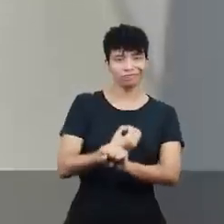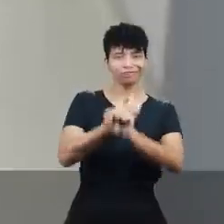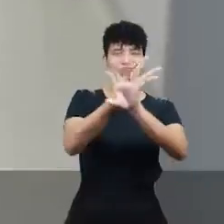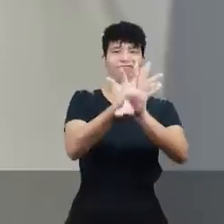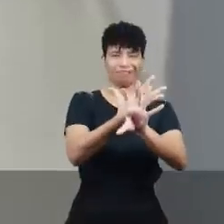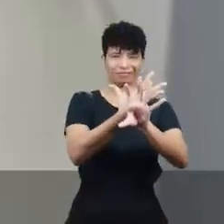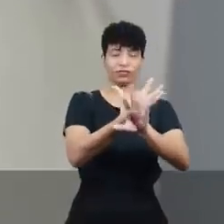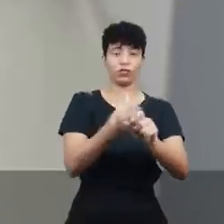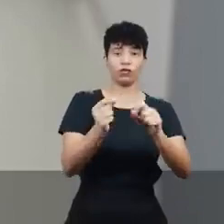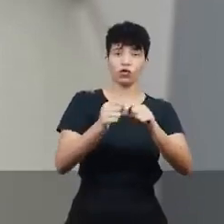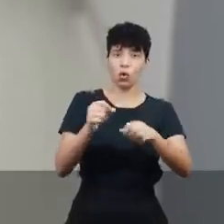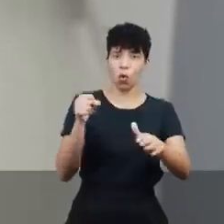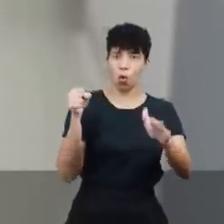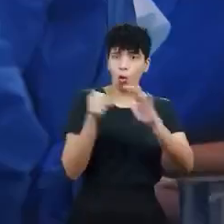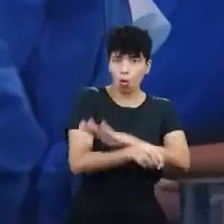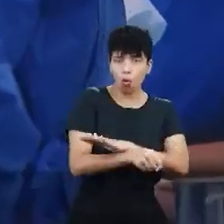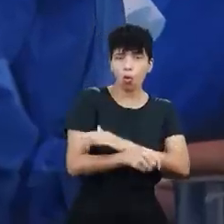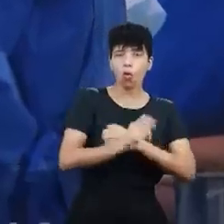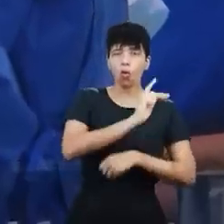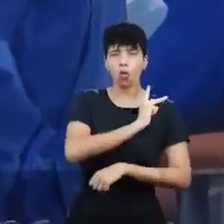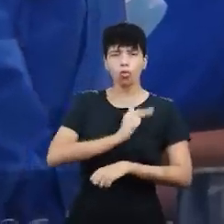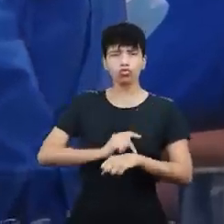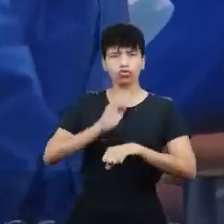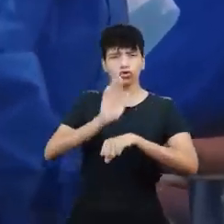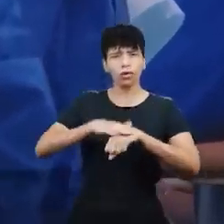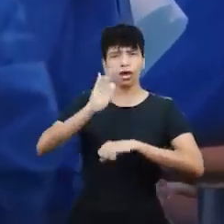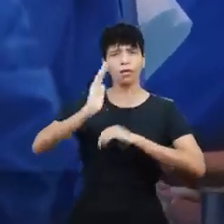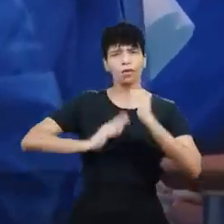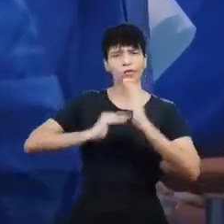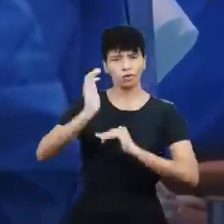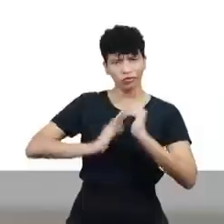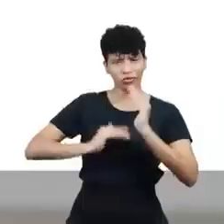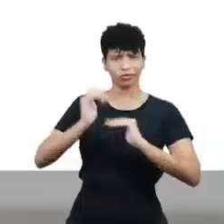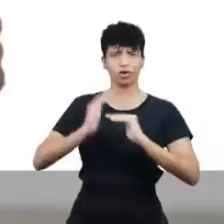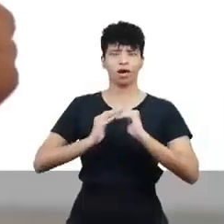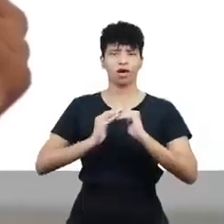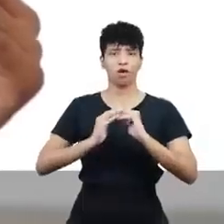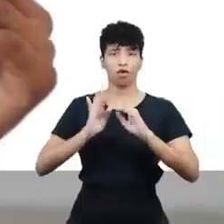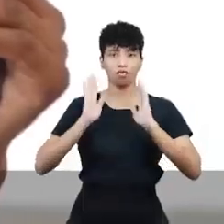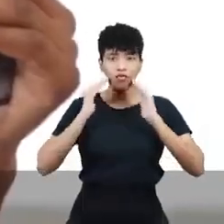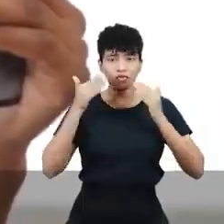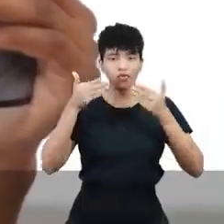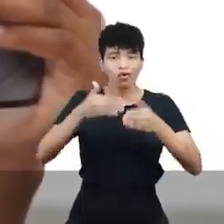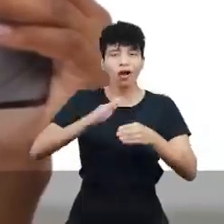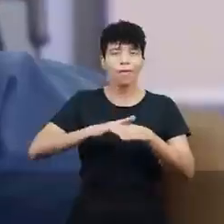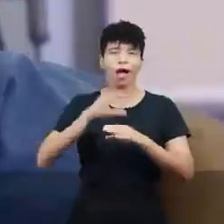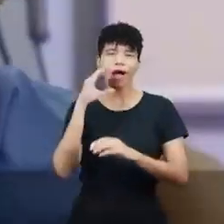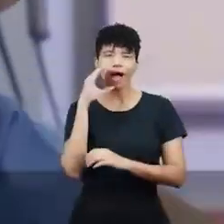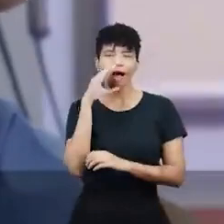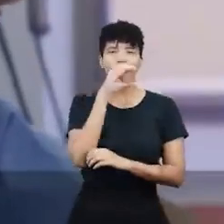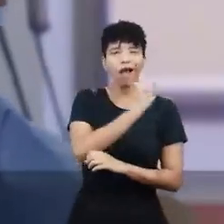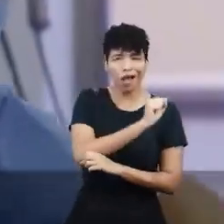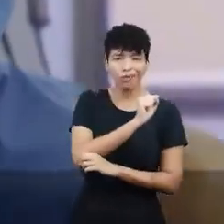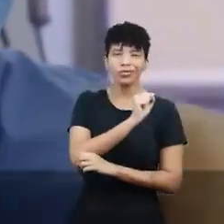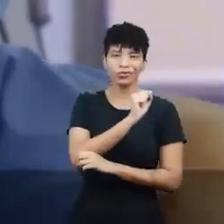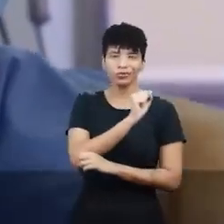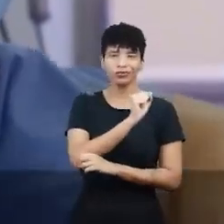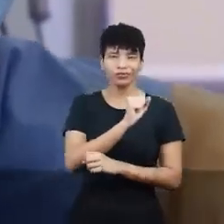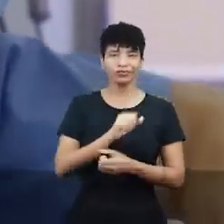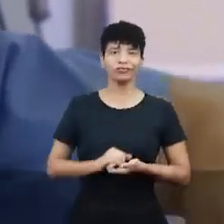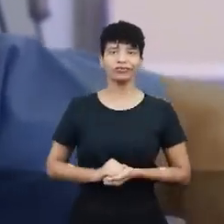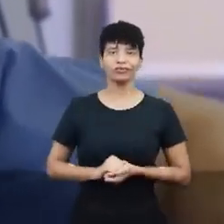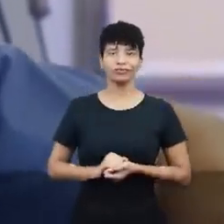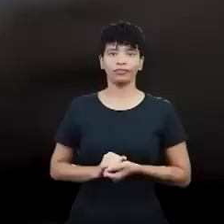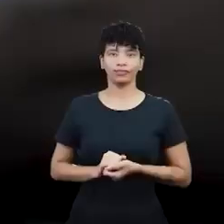telemedicina. E fazer concursos públicos para contratar mais profissionais. O atendimento será mais rápido e mais